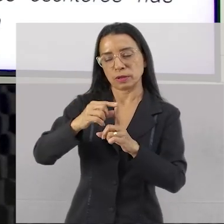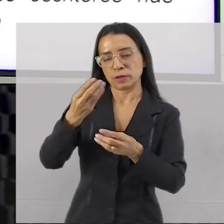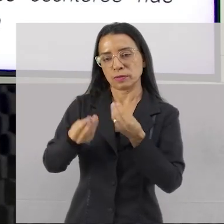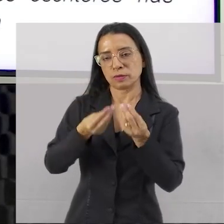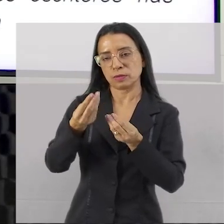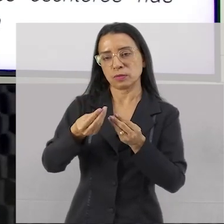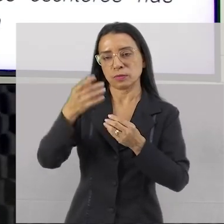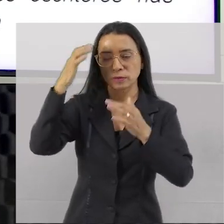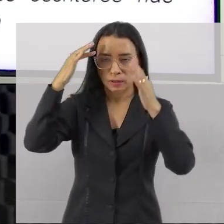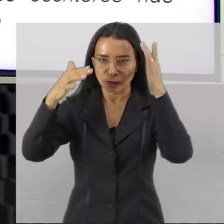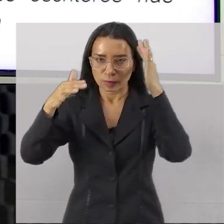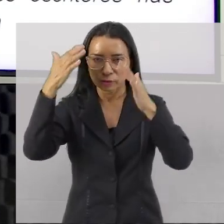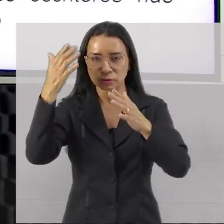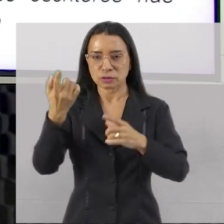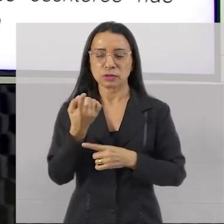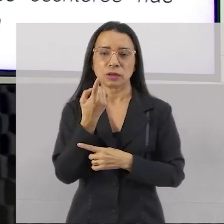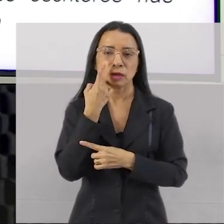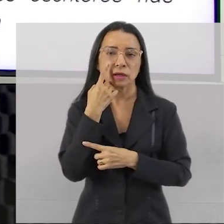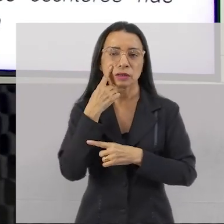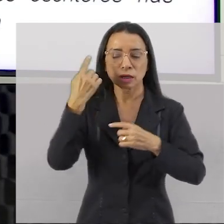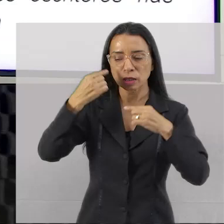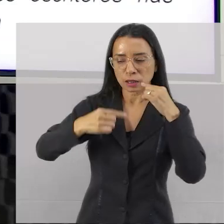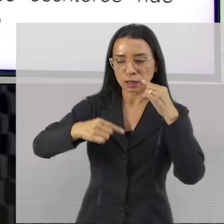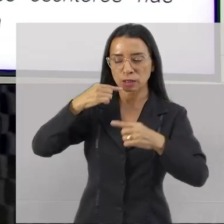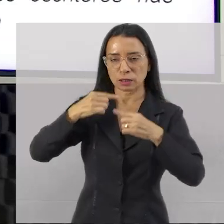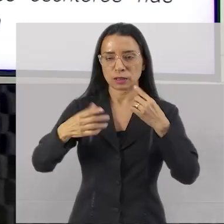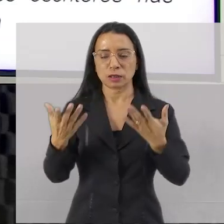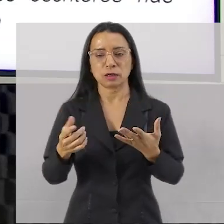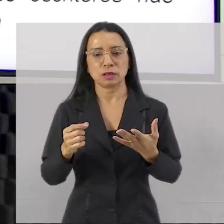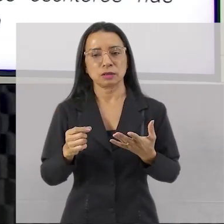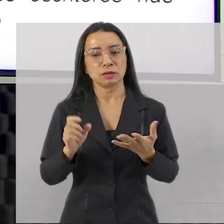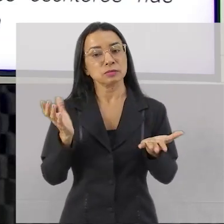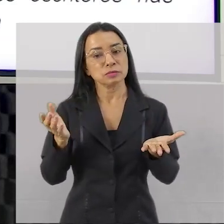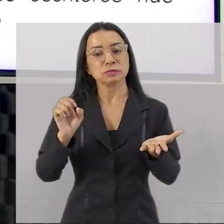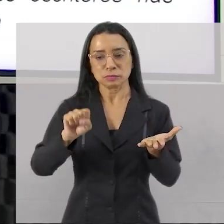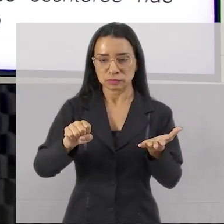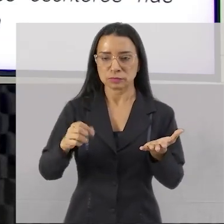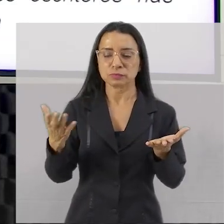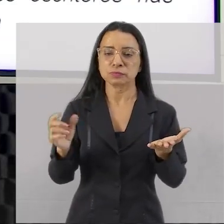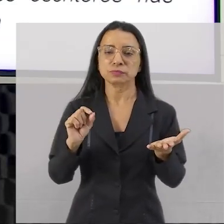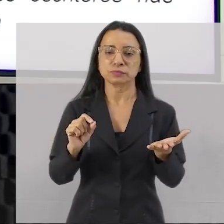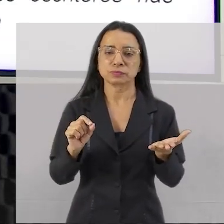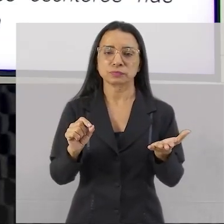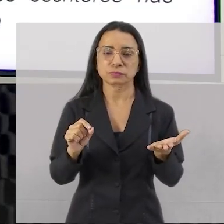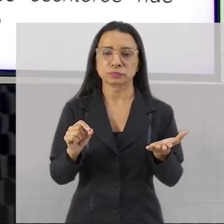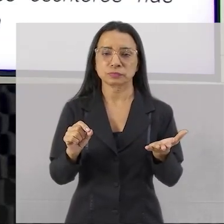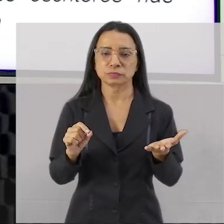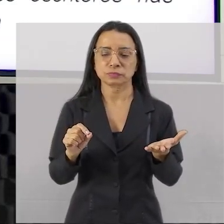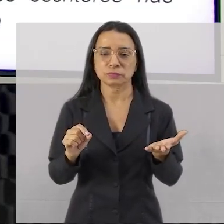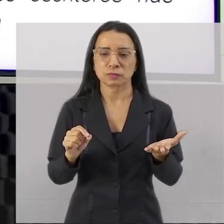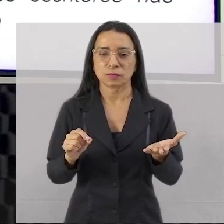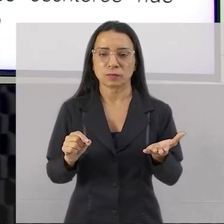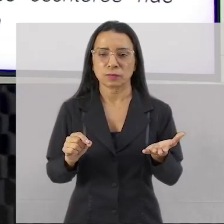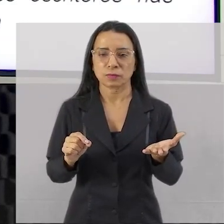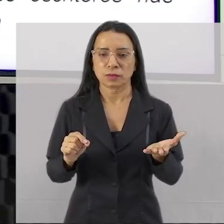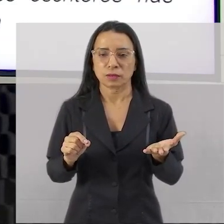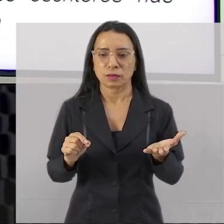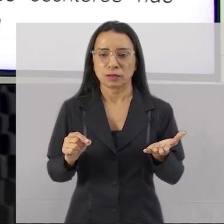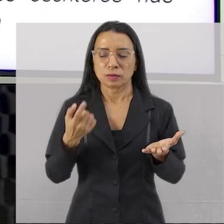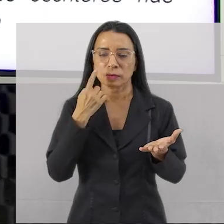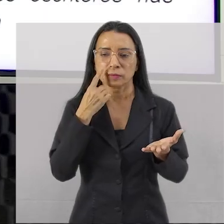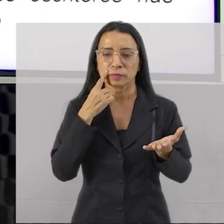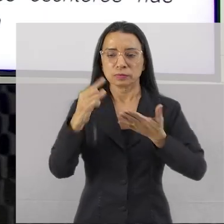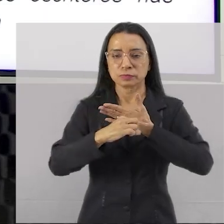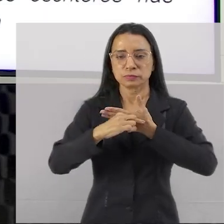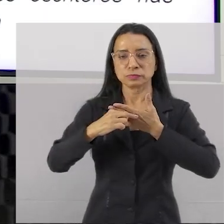reflexão, análise, debate, discutir. Foi ou não foi? Fala para mim. Fala para mim bem aqui, foi ou não foi? Beleza, olha só